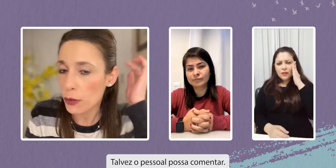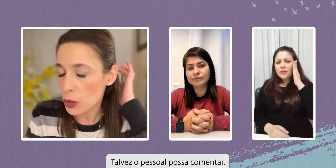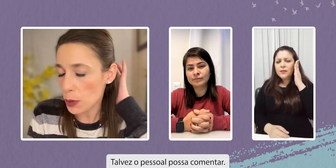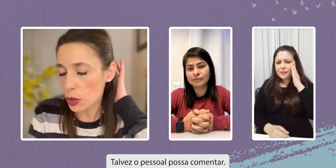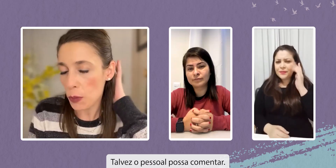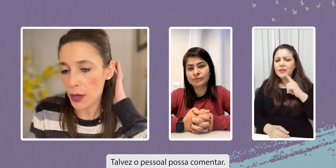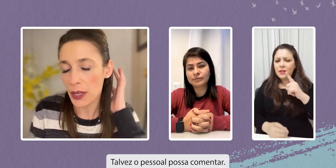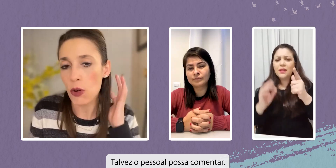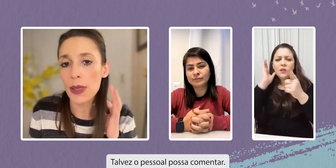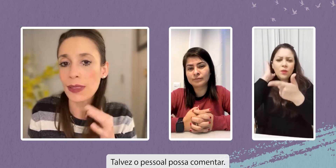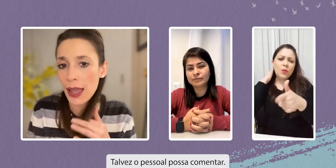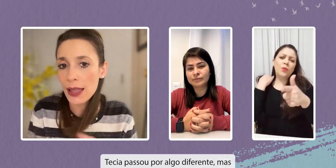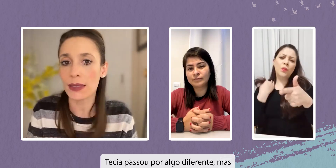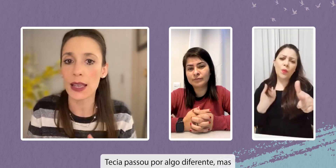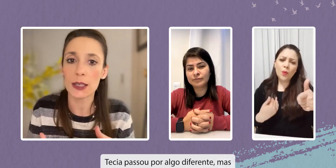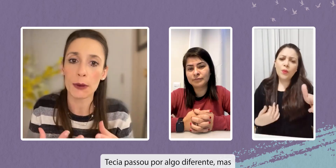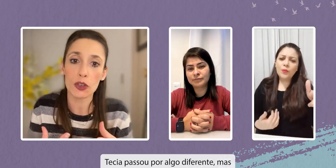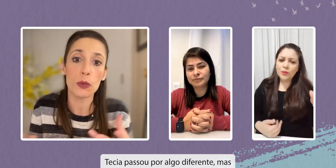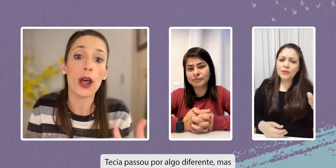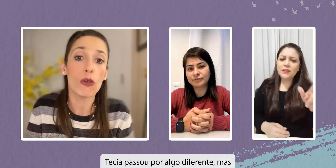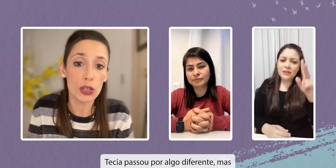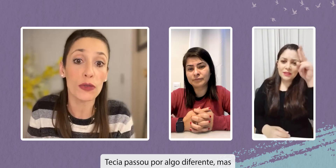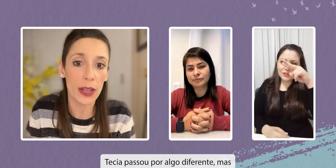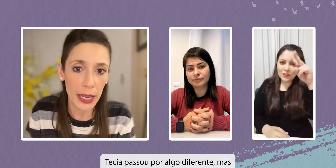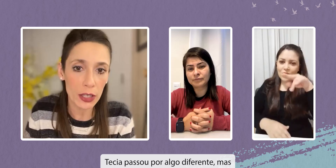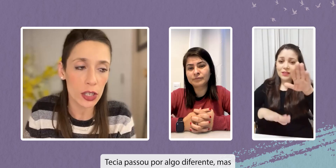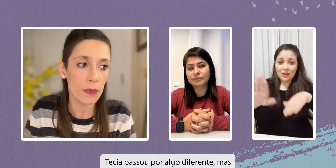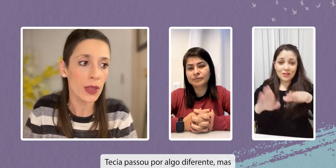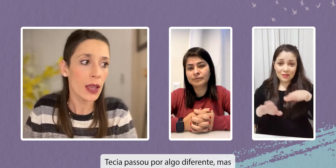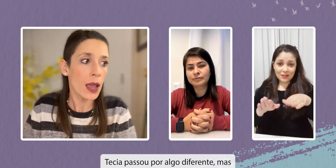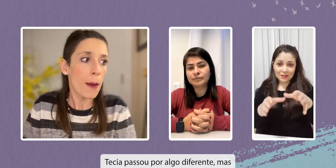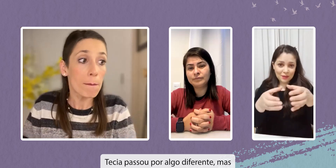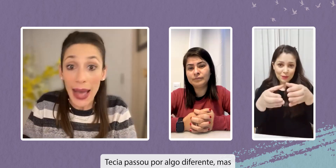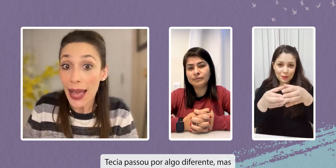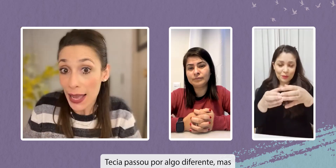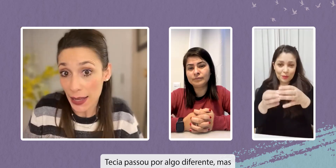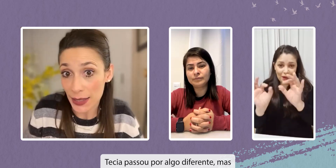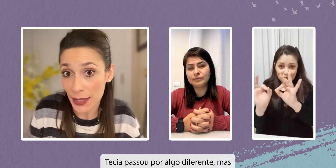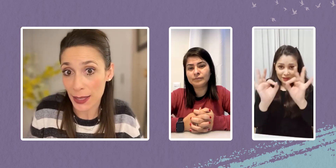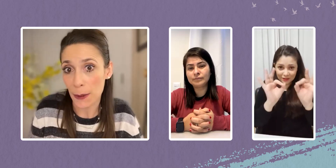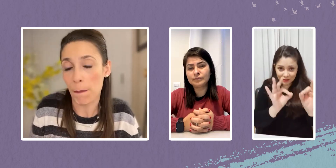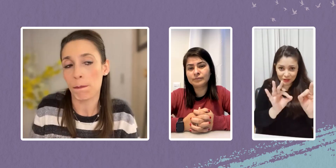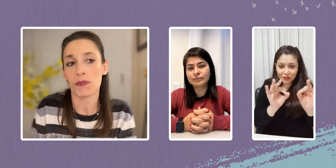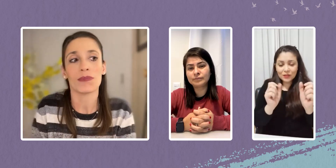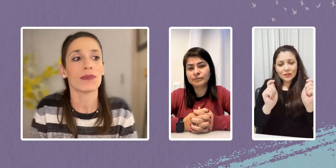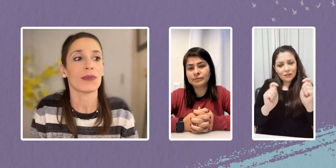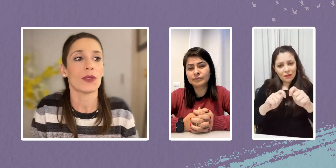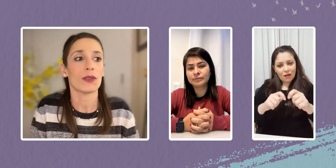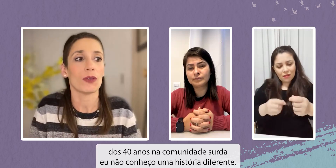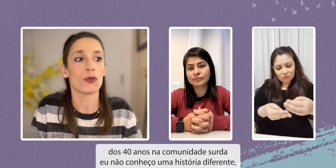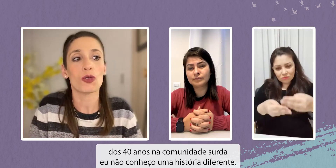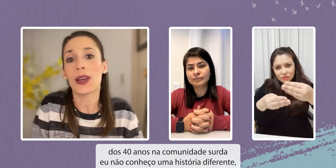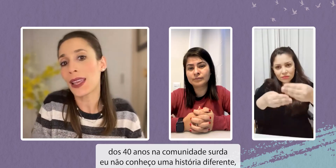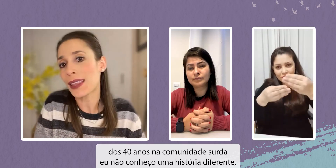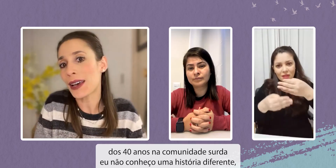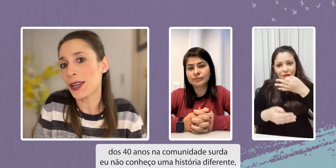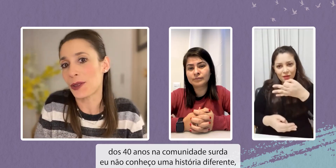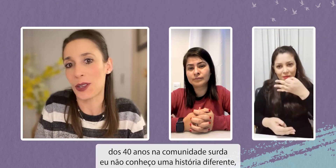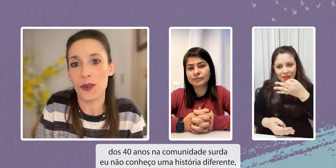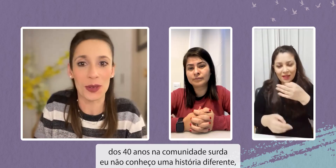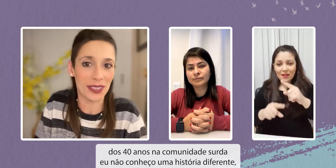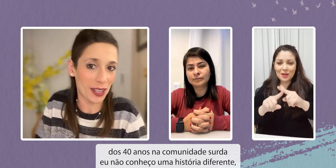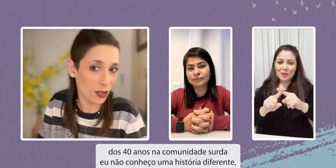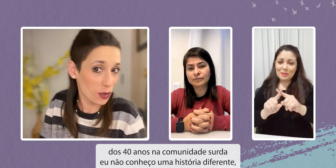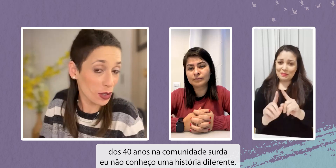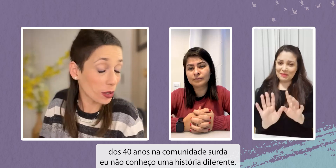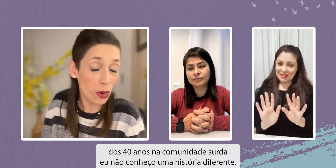né? Talvez o pessoal possa comentar até se passou por algo diferente, mas dos 40 anos